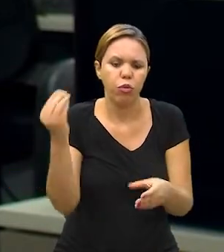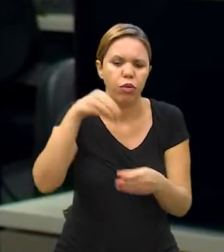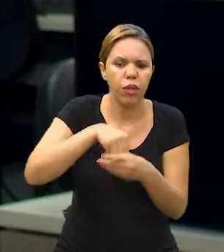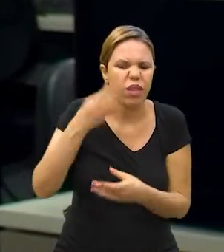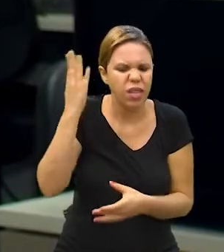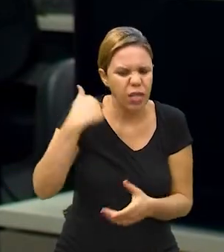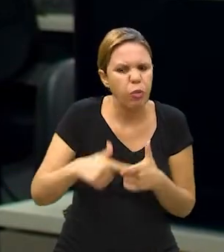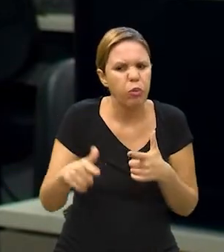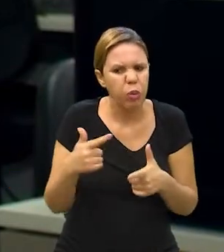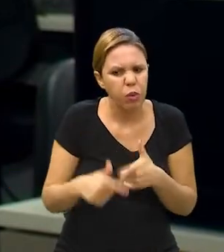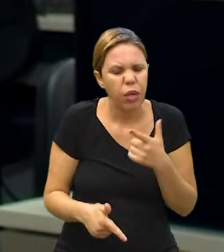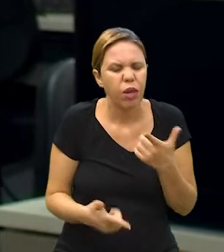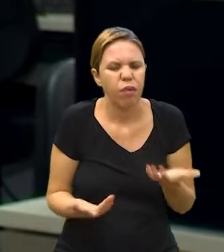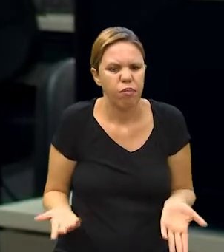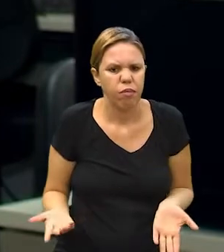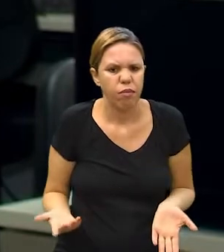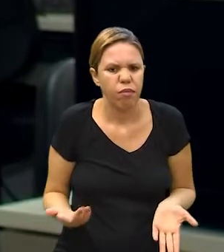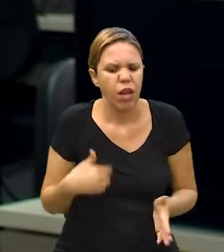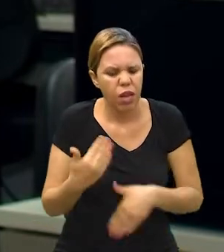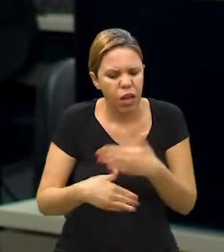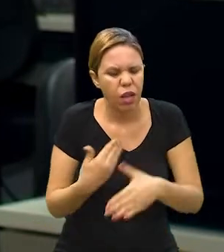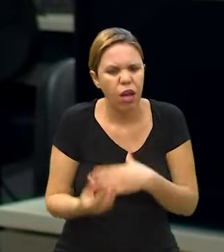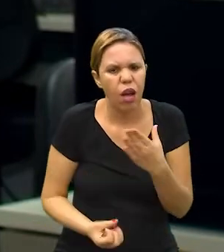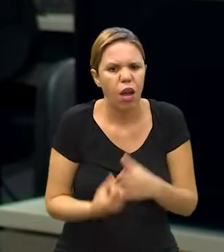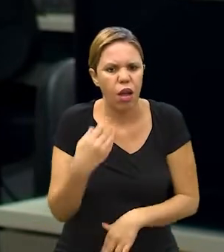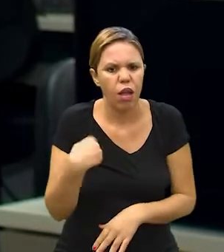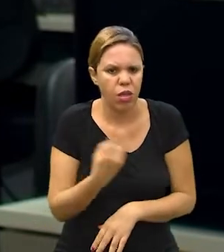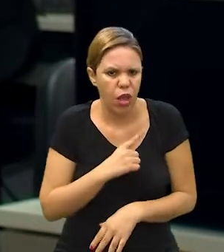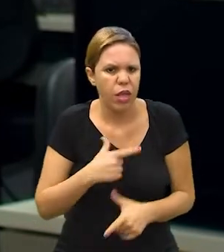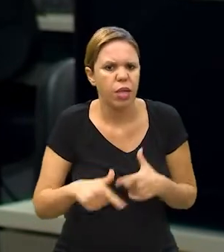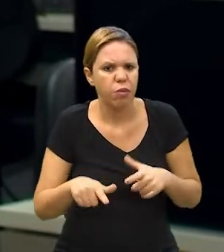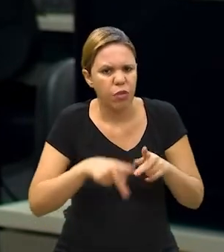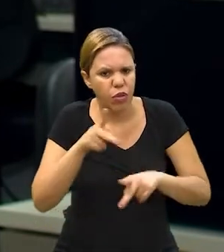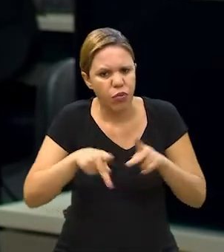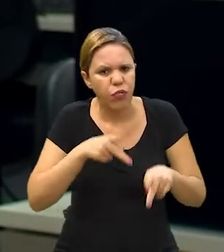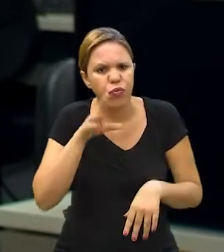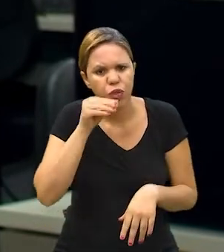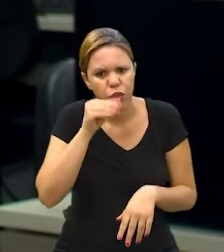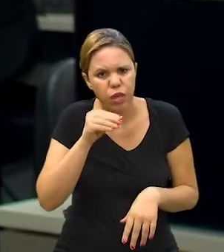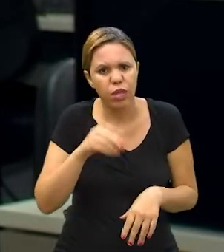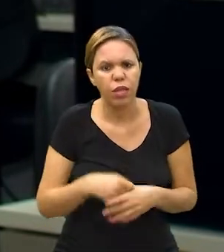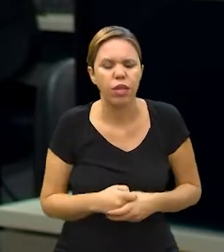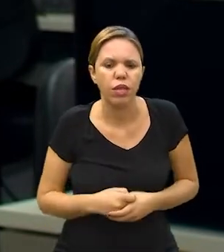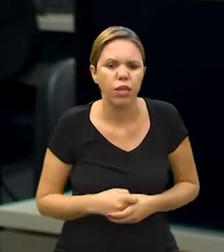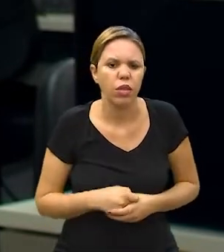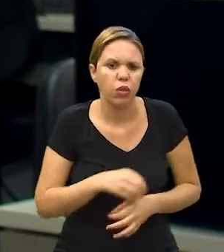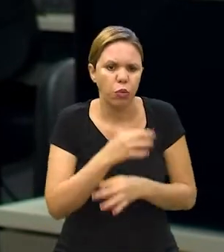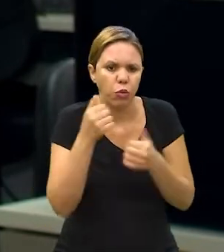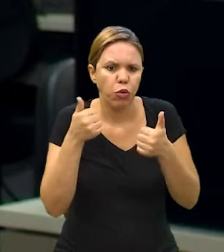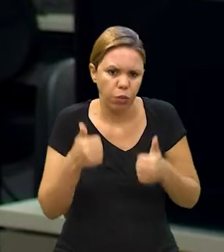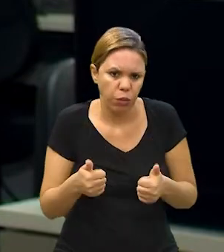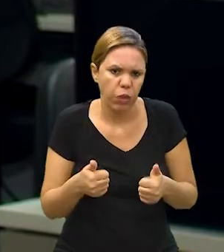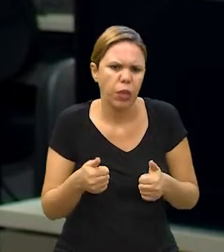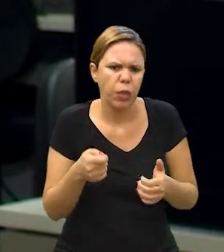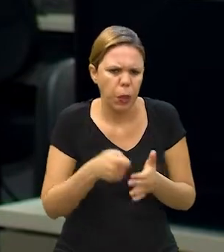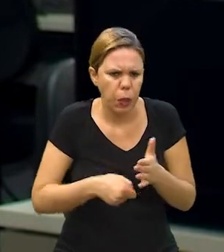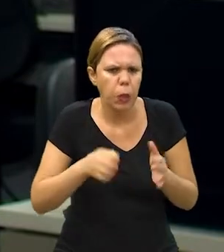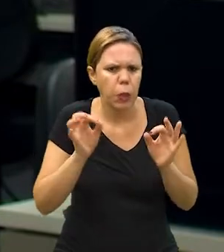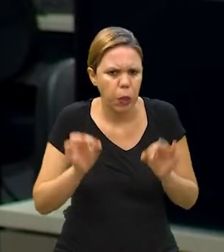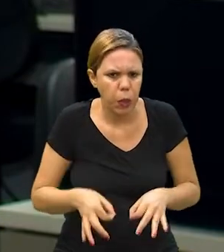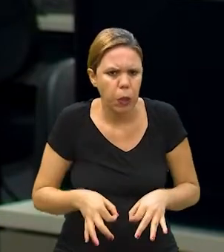bolorento. É isso que nós estamos vivendo, né, no cotidiano da rede, embora nós tenhamos trabalhadores e trabalhadoras que exercem seu trabalho com muito afinco, com